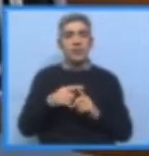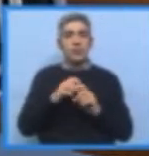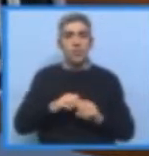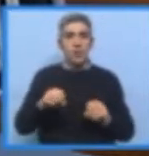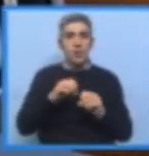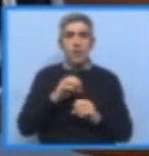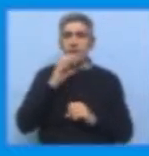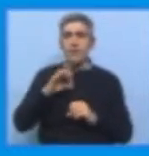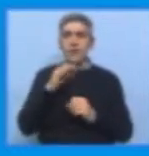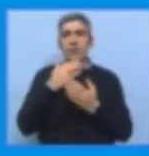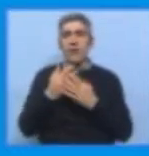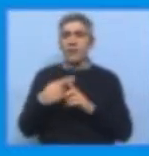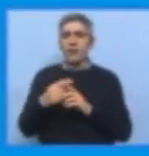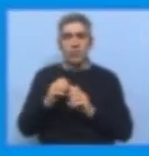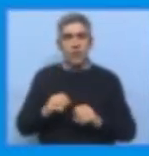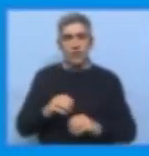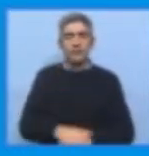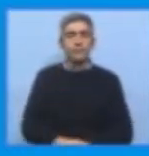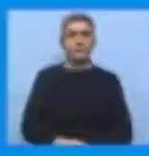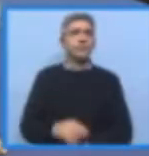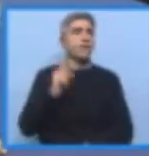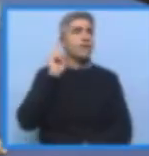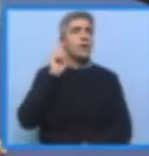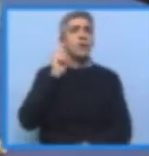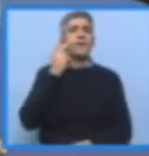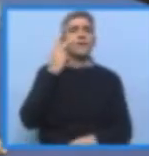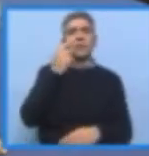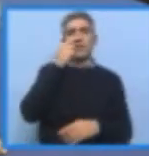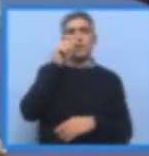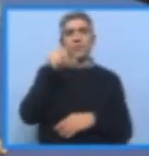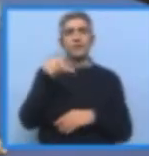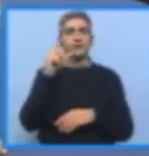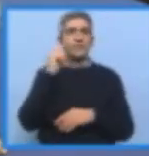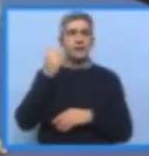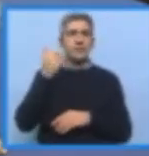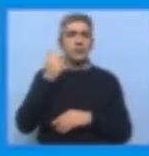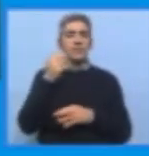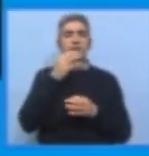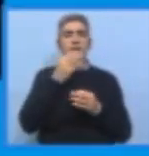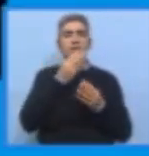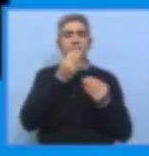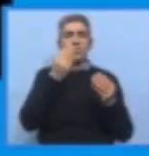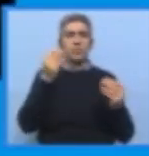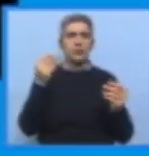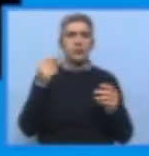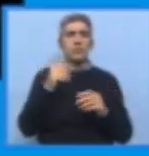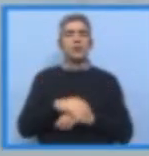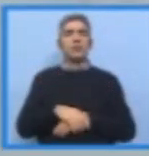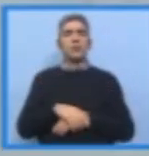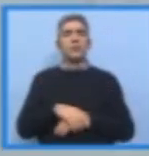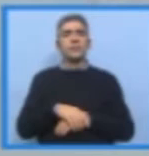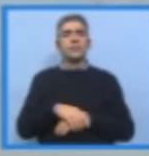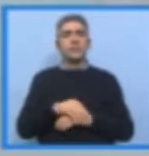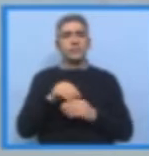para ele, nem para a família, nem para ninguém. O valor da vida humana é central, fala-se muito, é ele